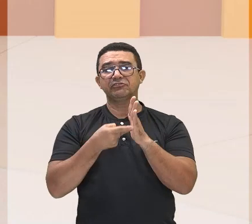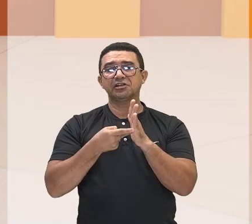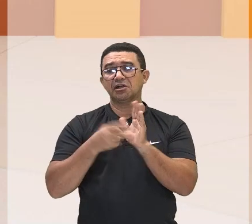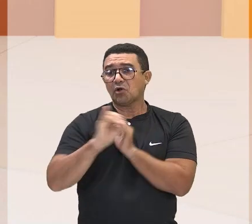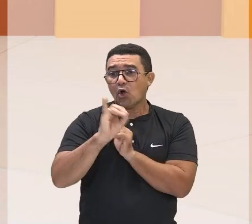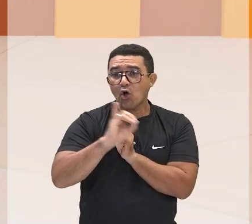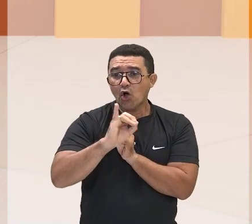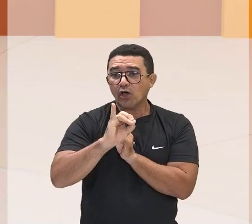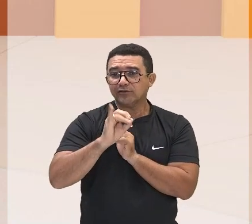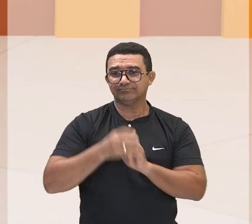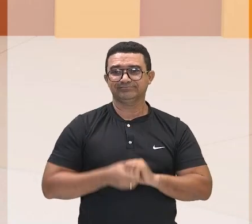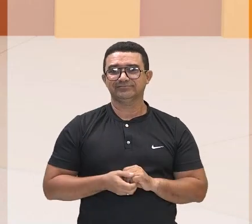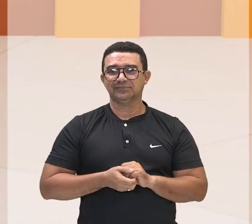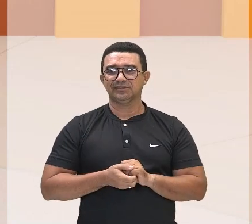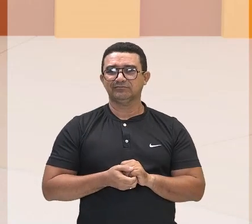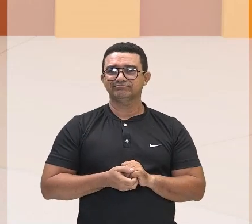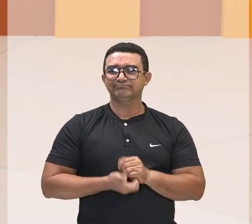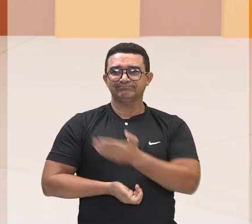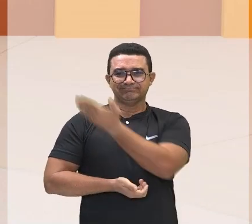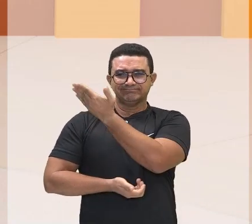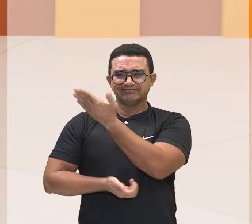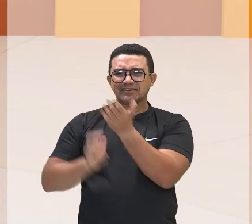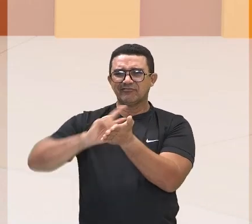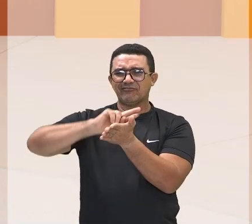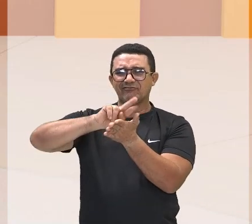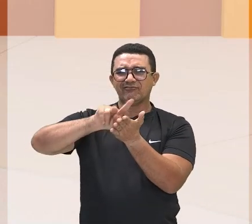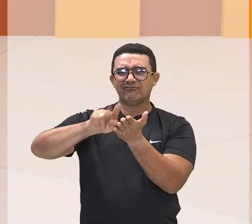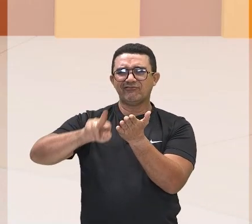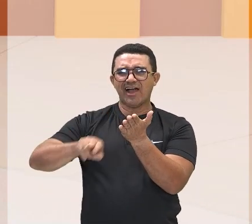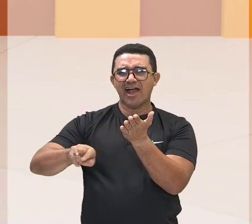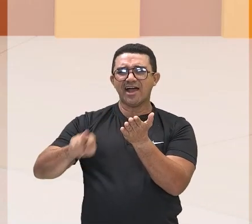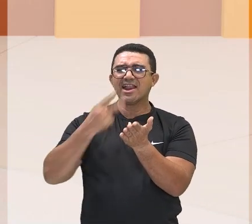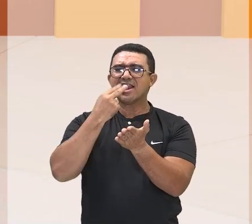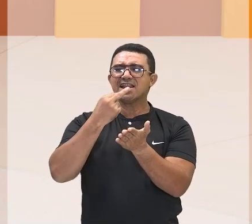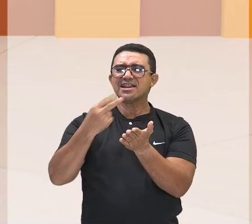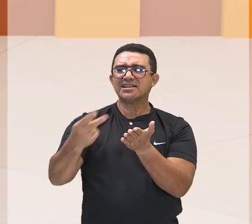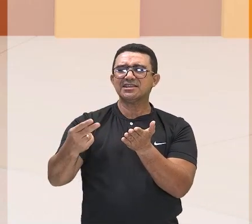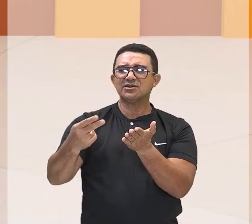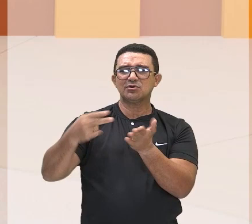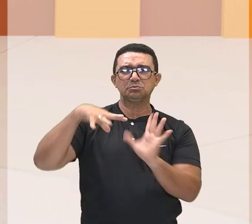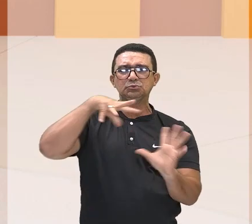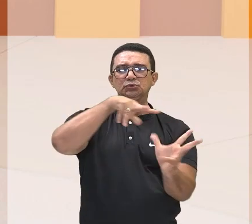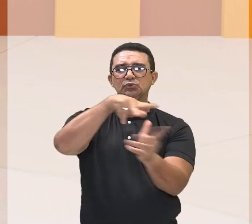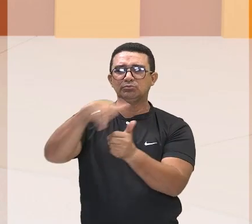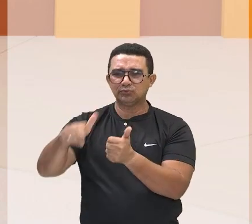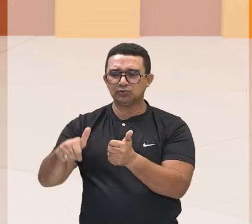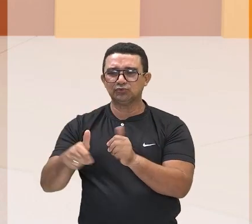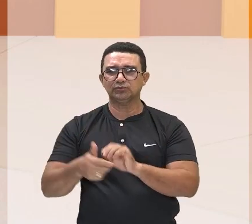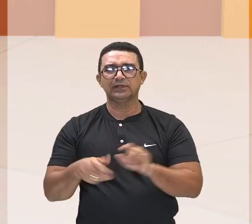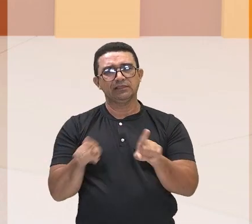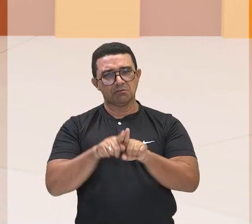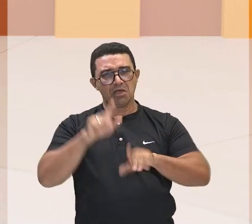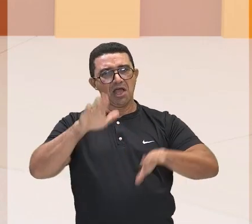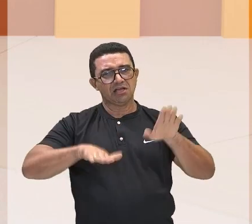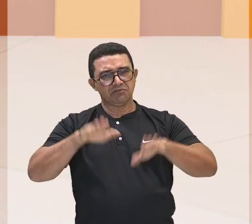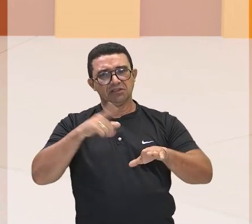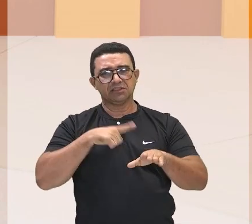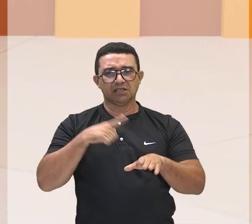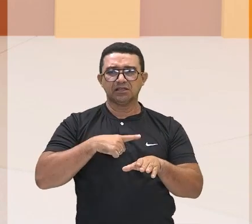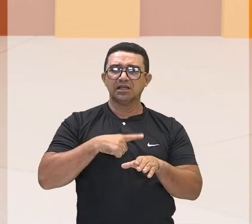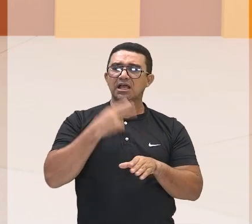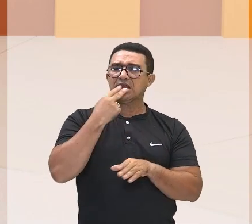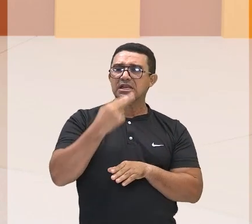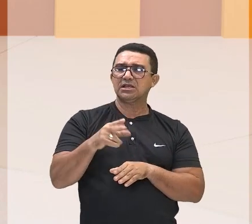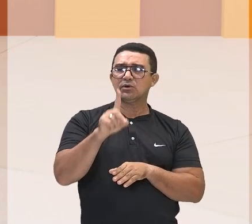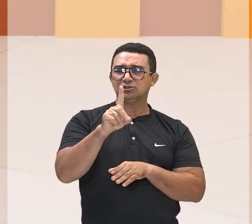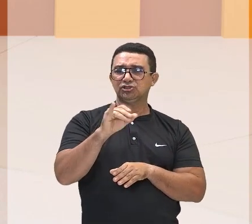se espalhando ao redor do planeta e às vezes existem até dialetos que acabam surgindo